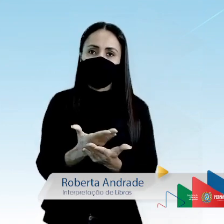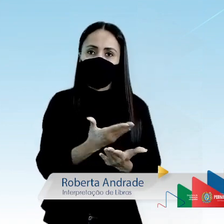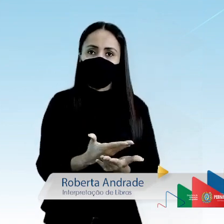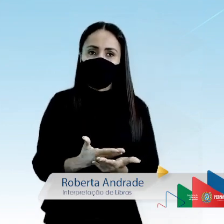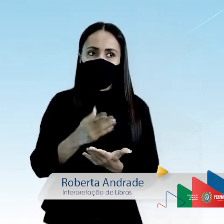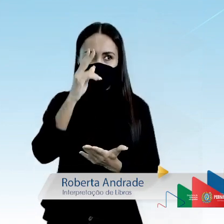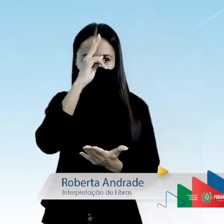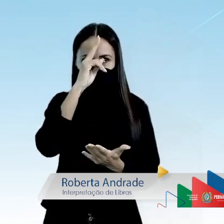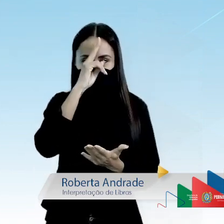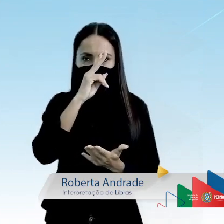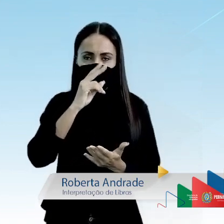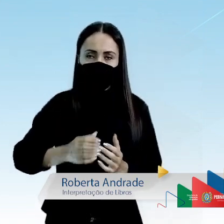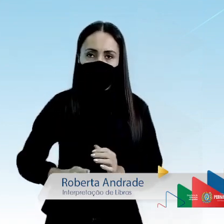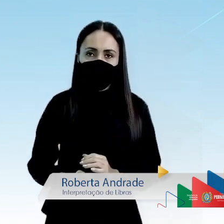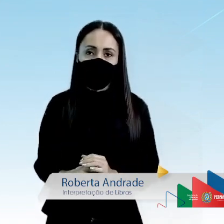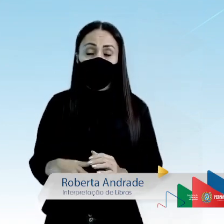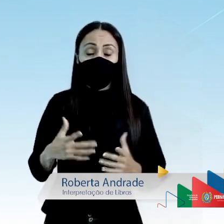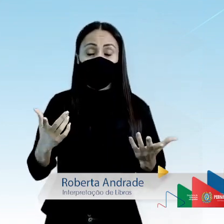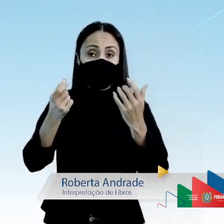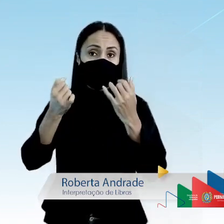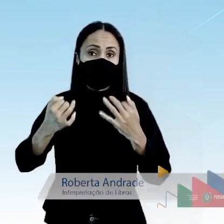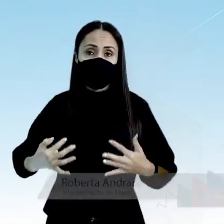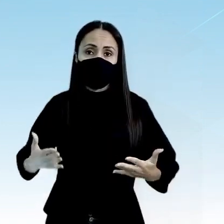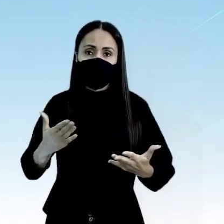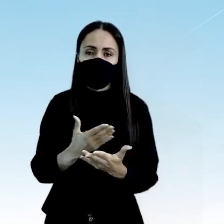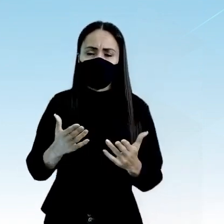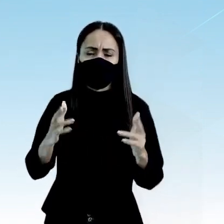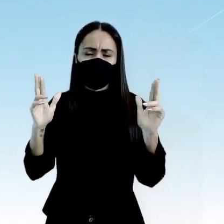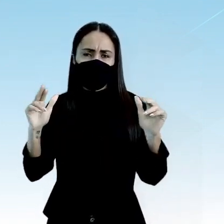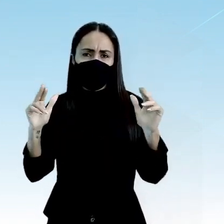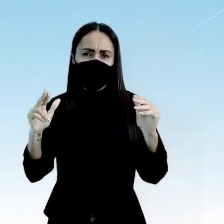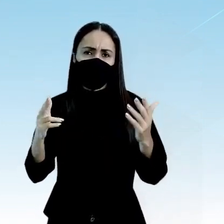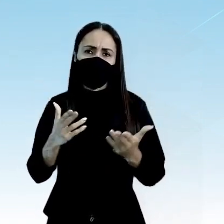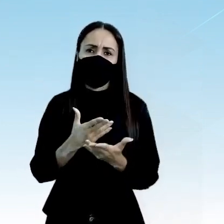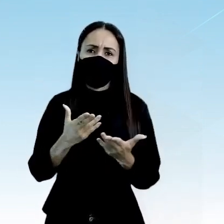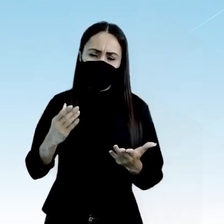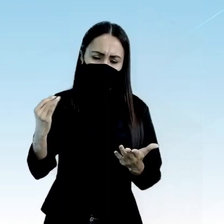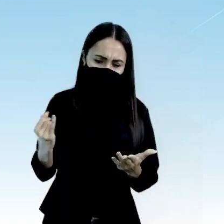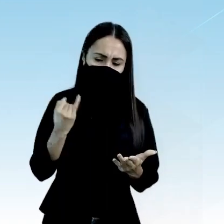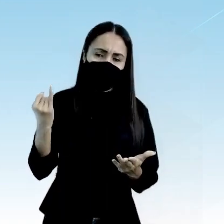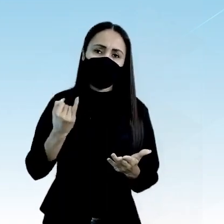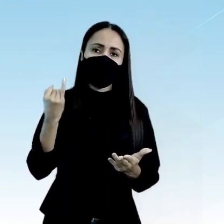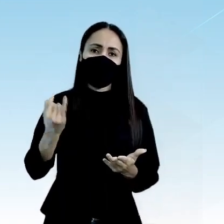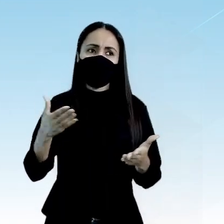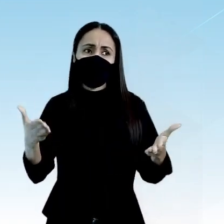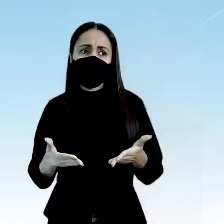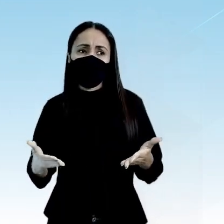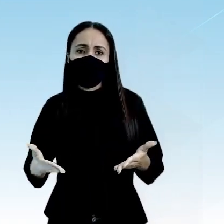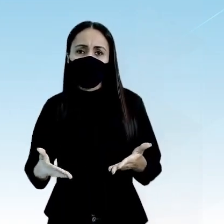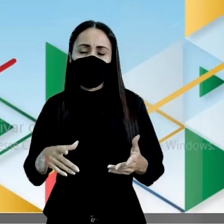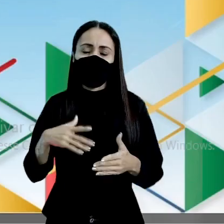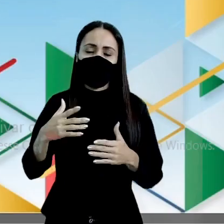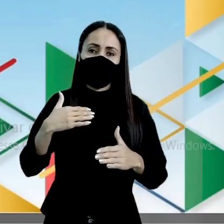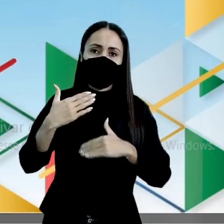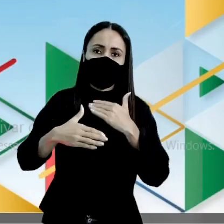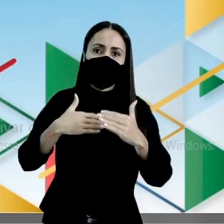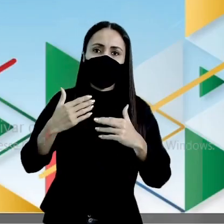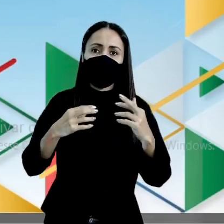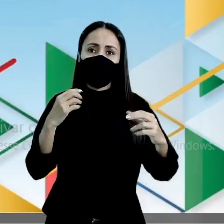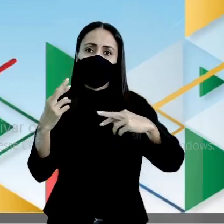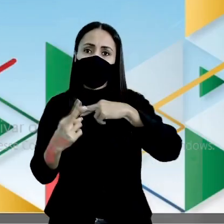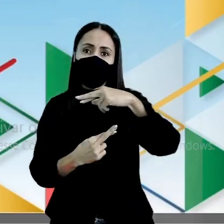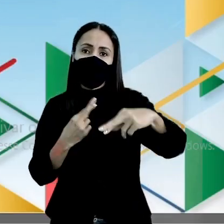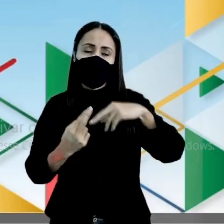aula de História. Hoje eu trago para vocês um tema bastante relevante, né? Que é a Revolução